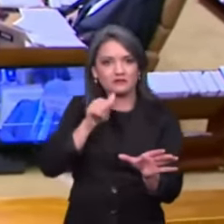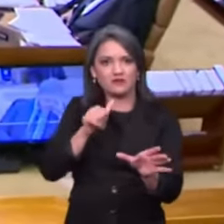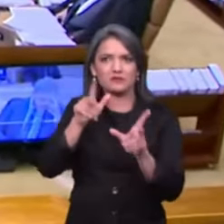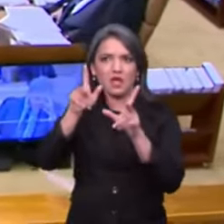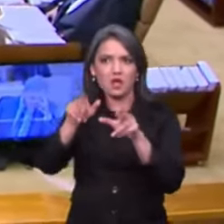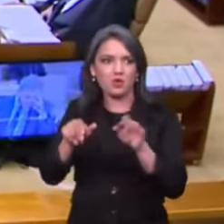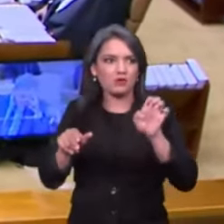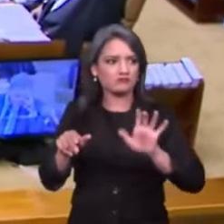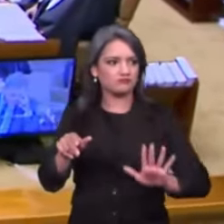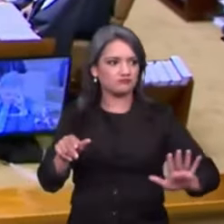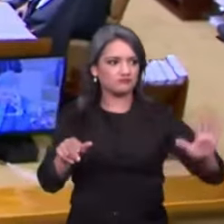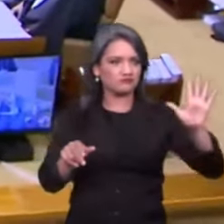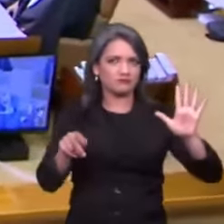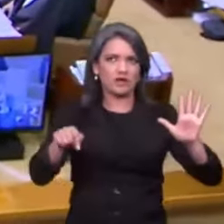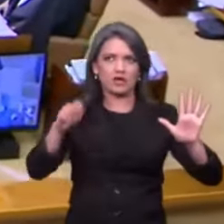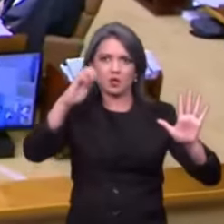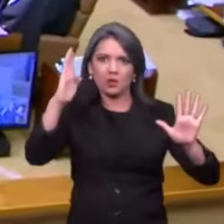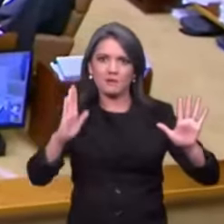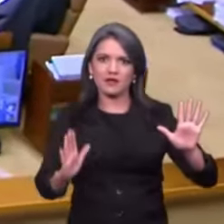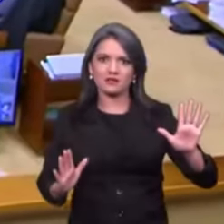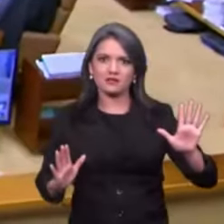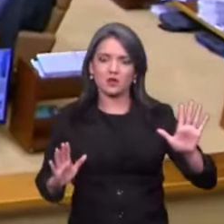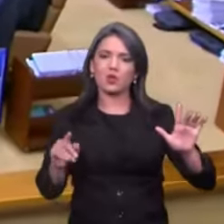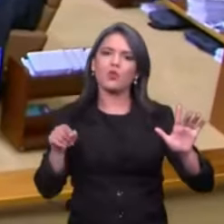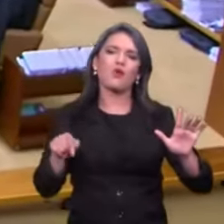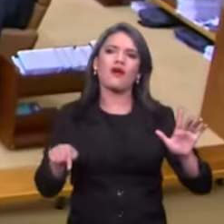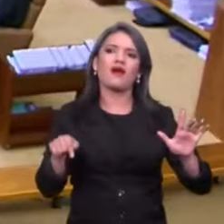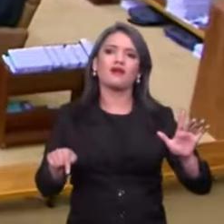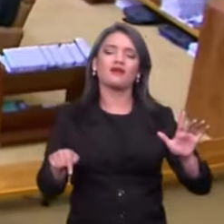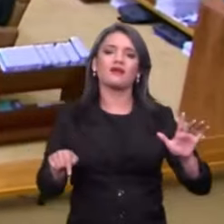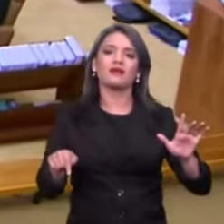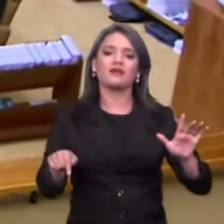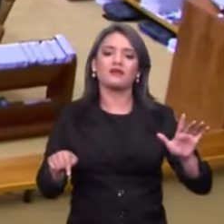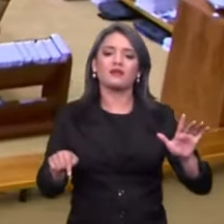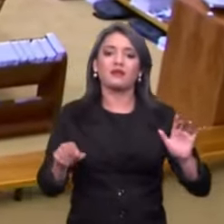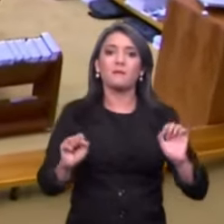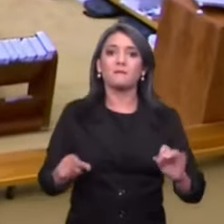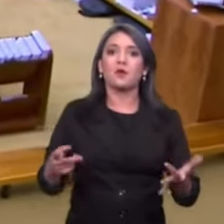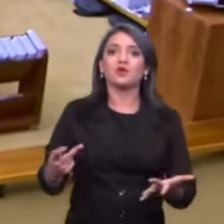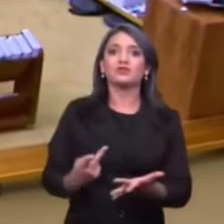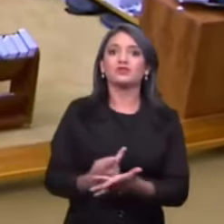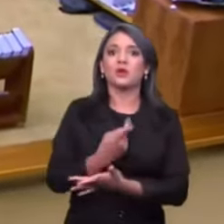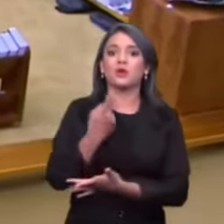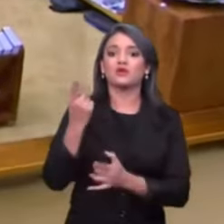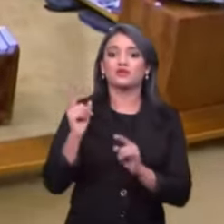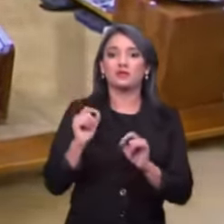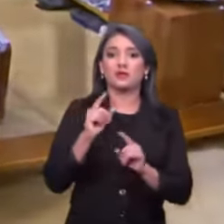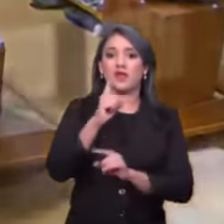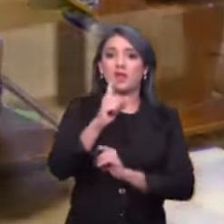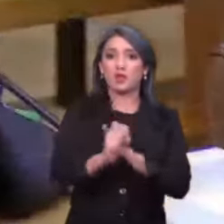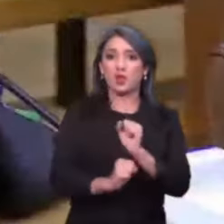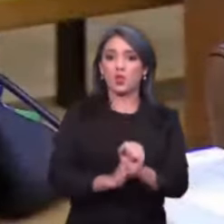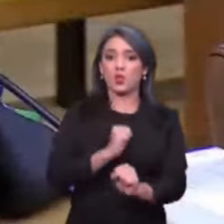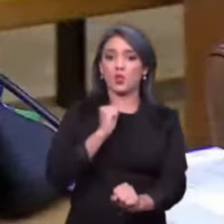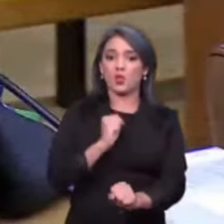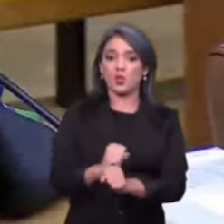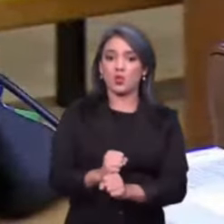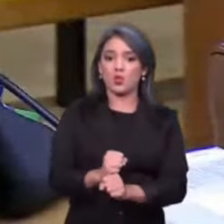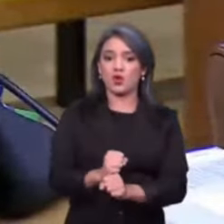europeias indicadas acima, podem produzir de forma contínua, anualmente,